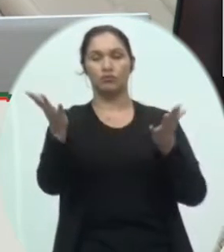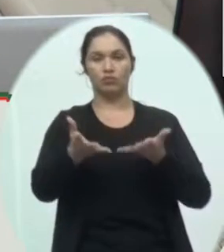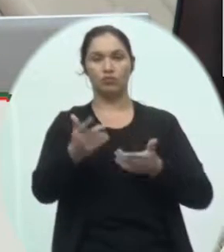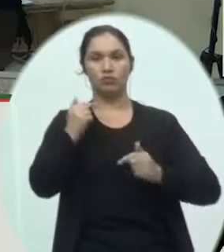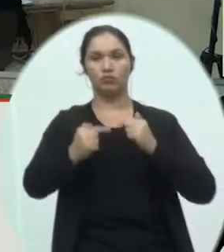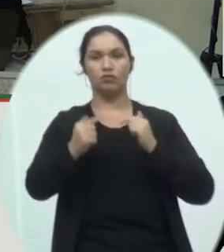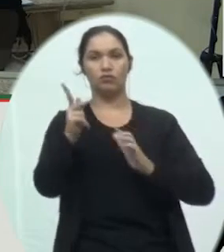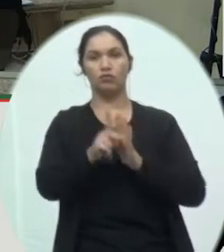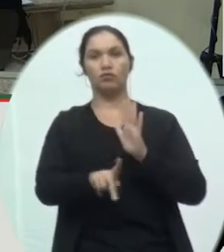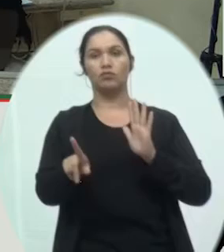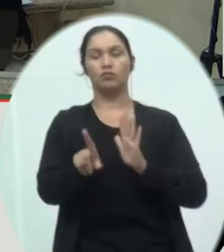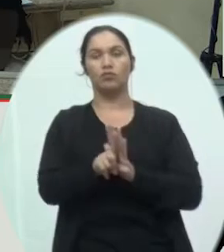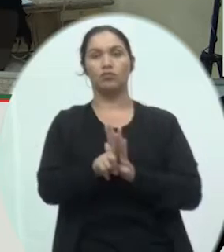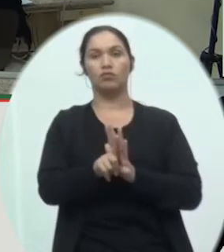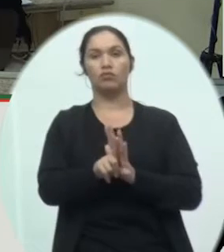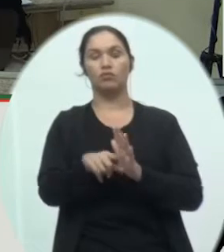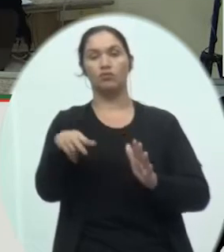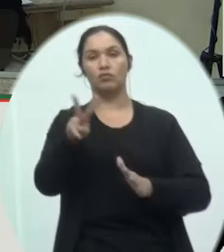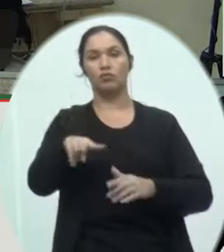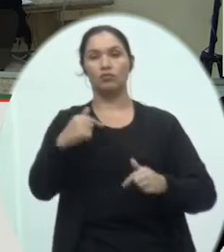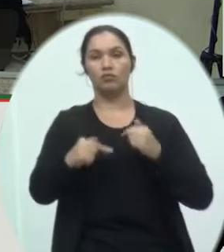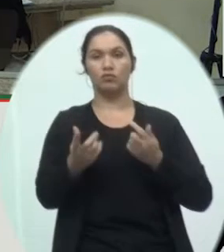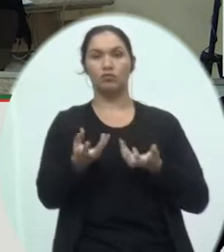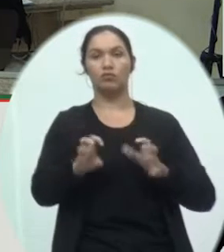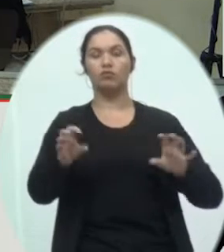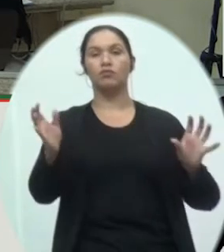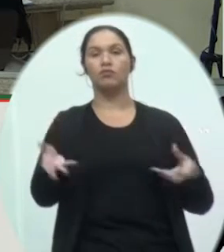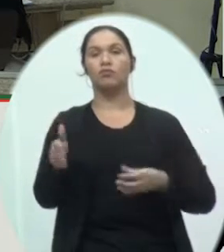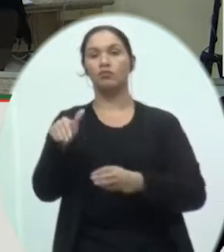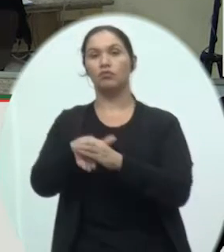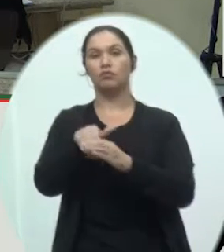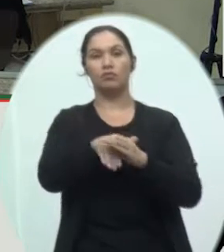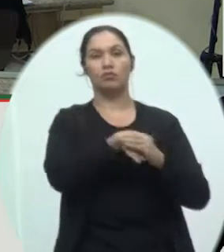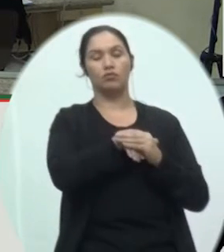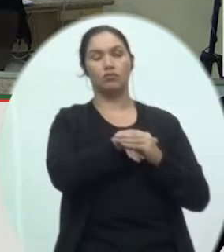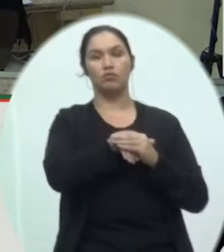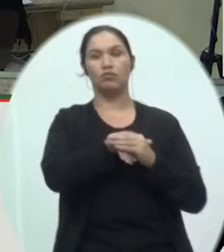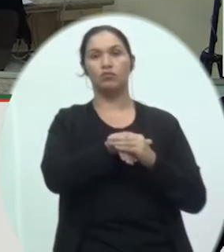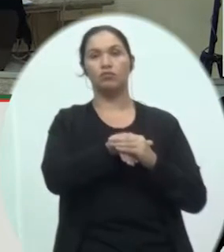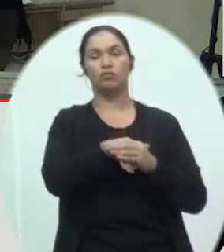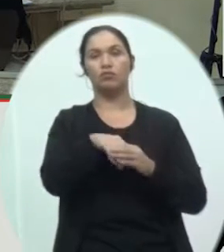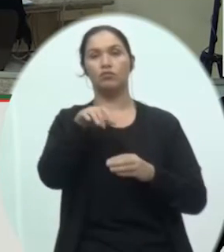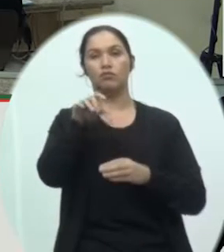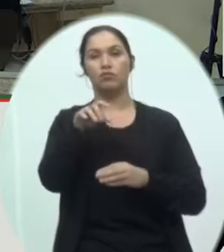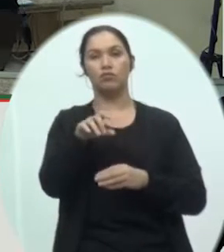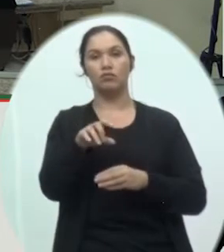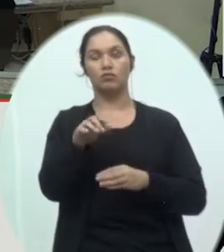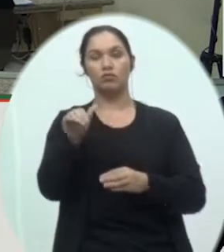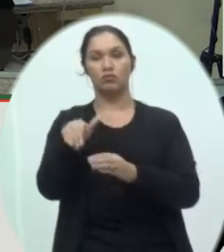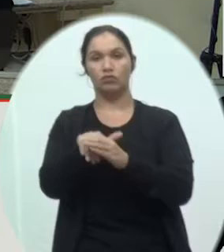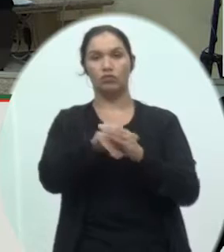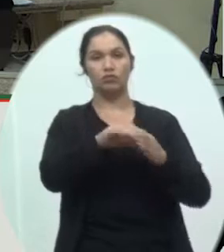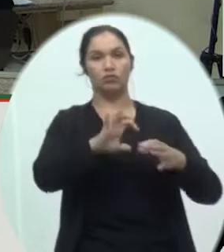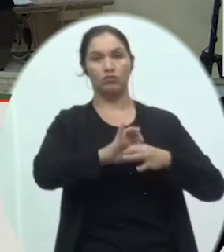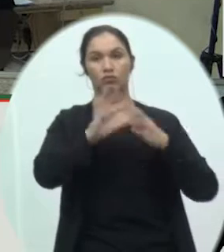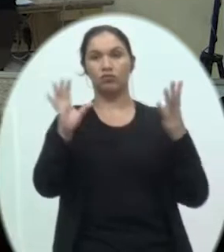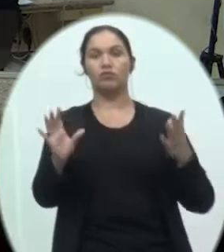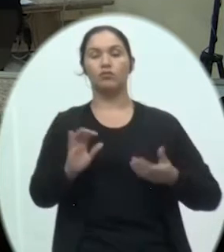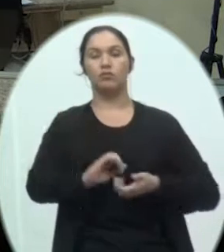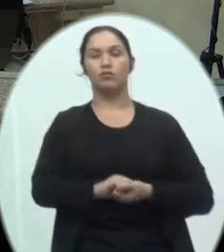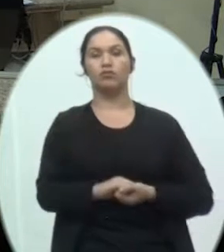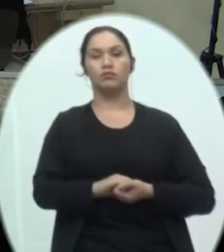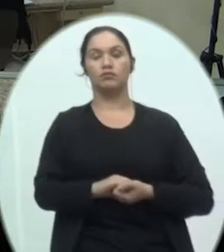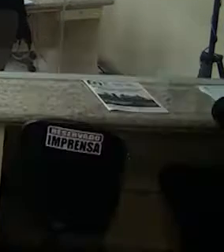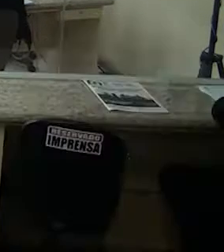ao projeto. Não havendo quem queira discutir, está em votação. Votação liberada.